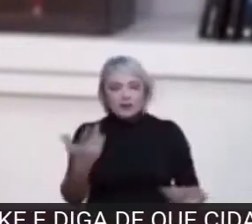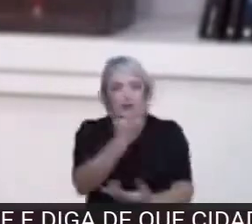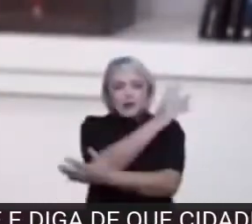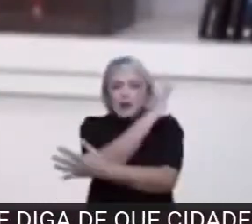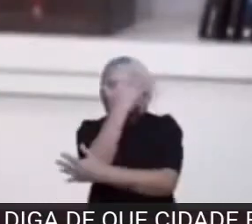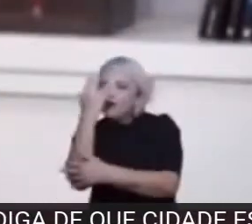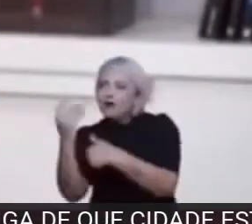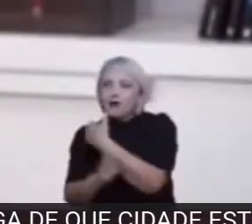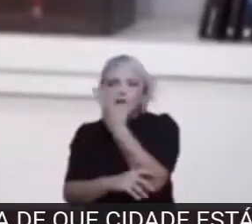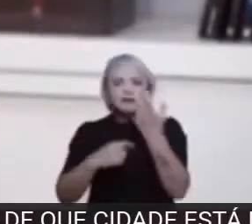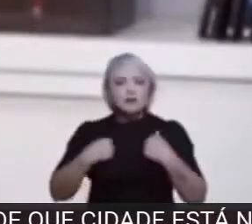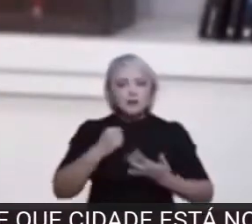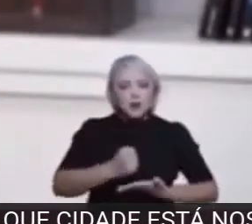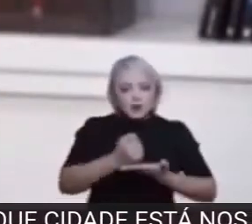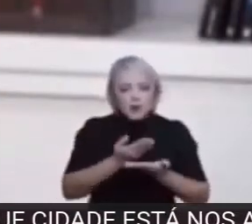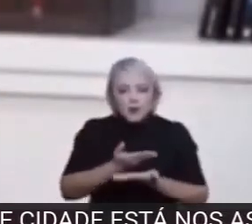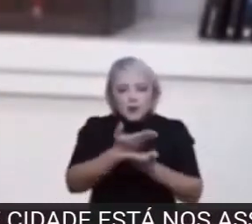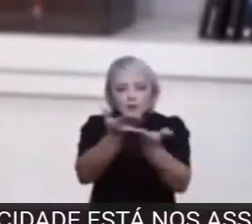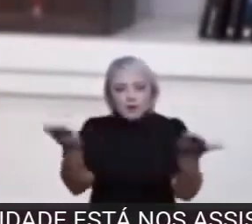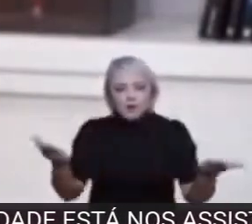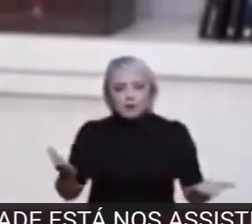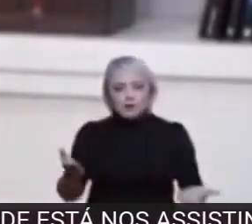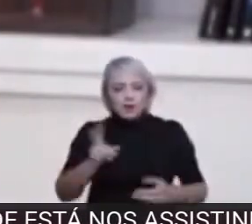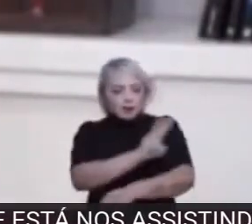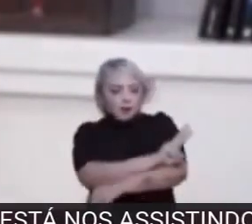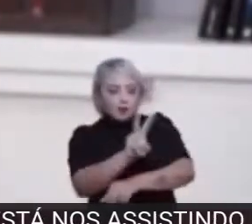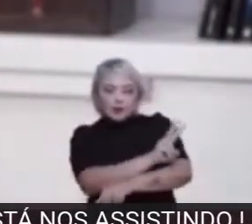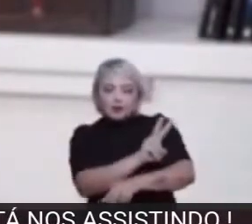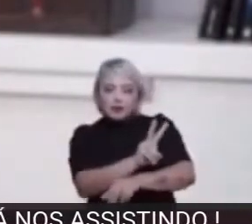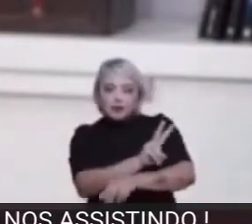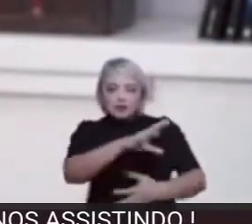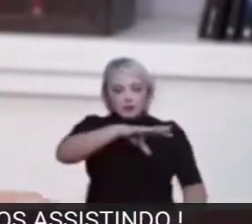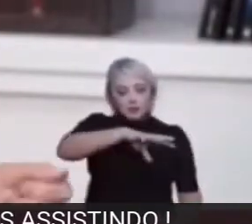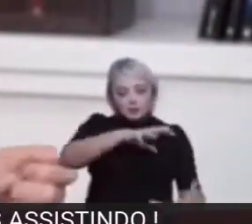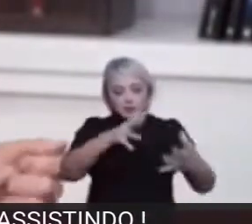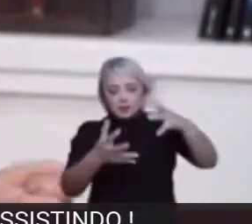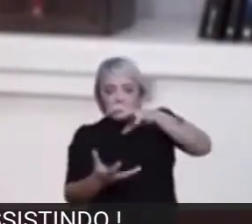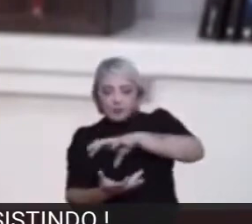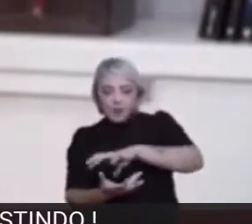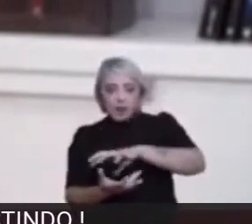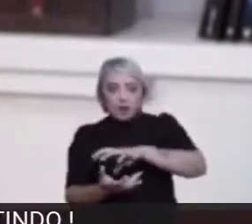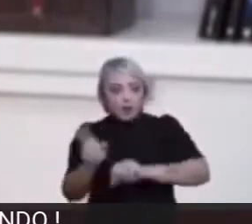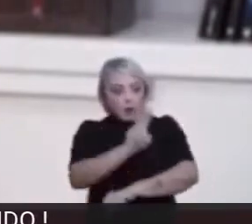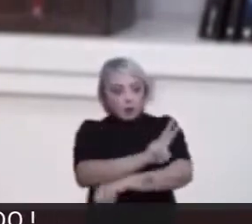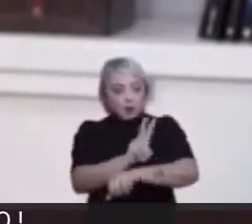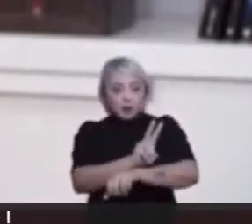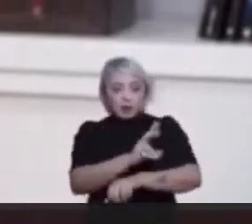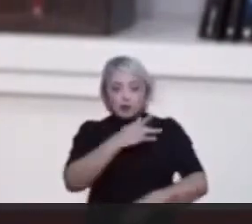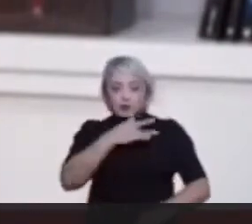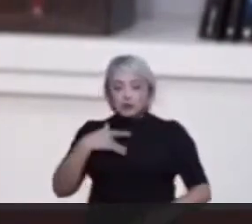a preservação, sabe, do planeta, para cuidar da saúde do povo, para a indústria, sabe,